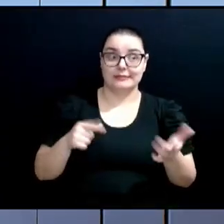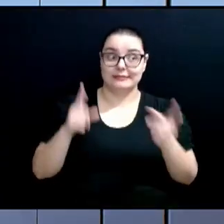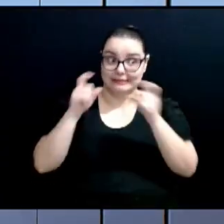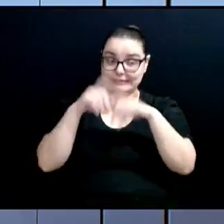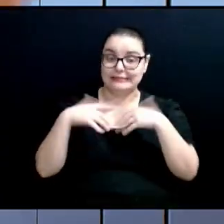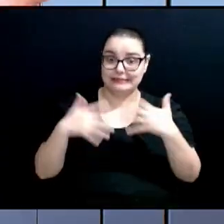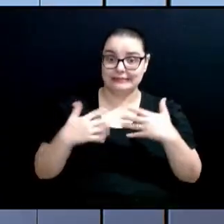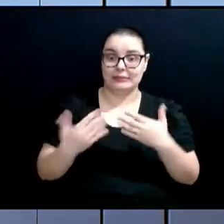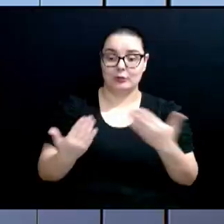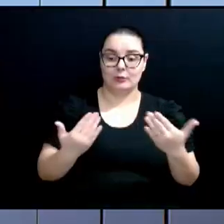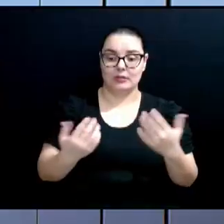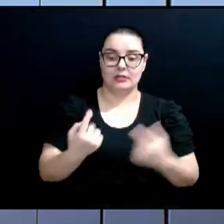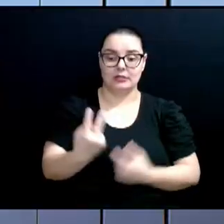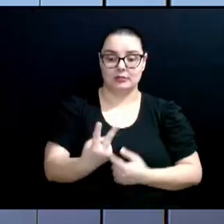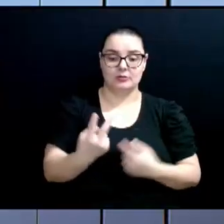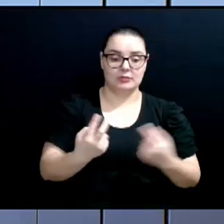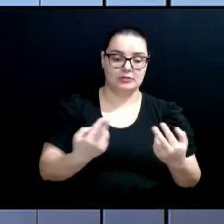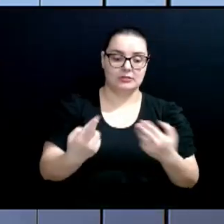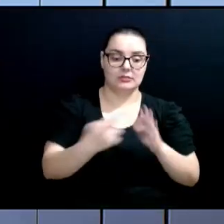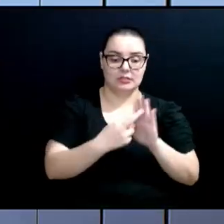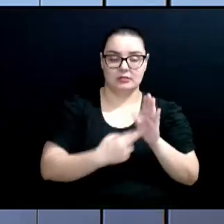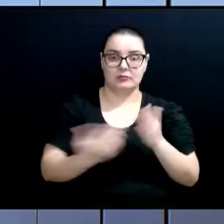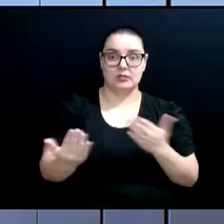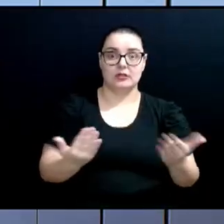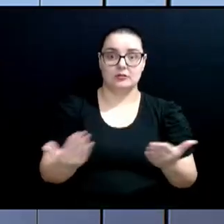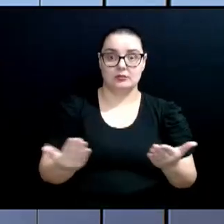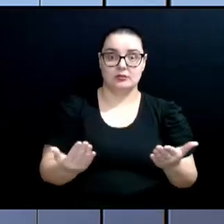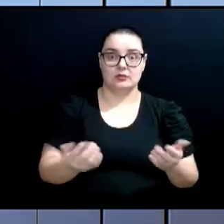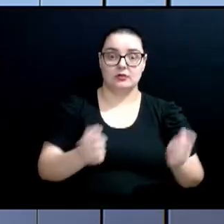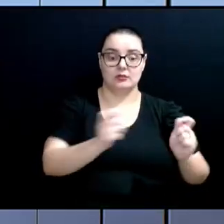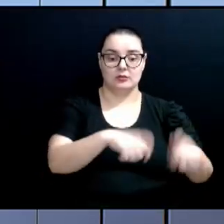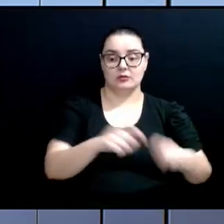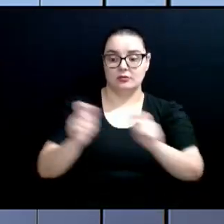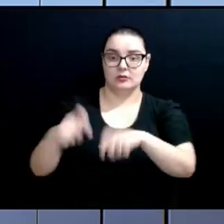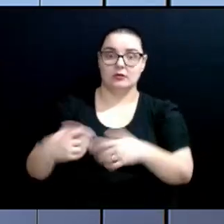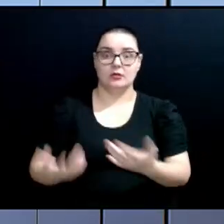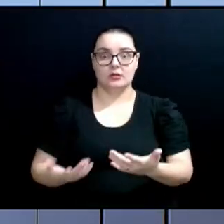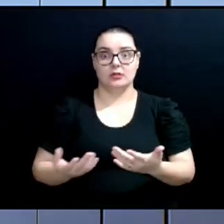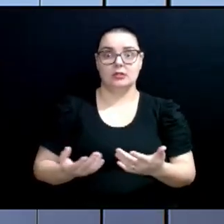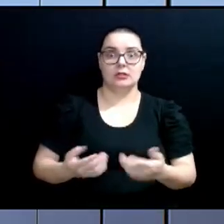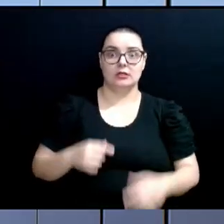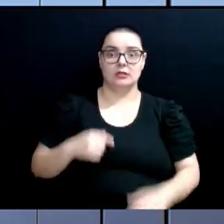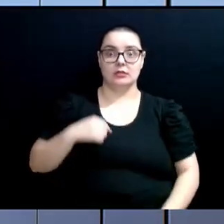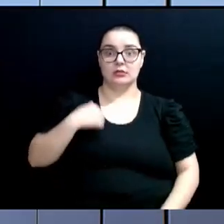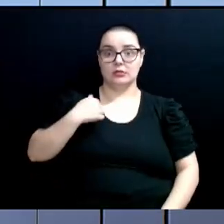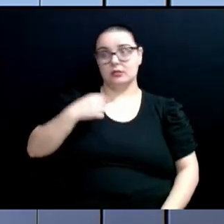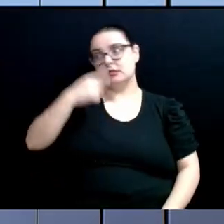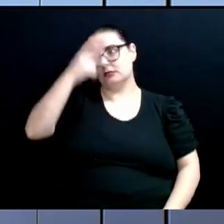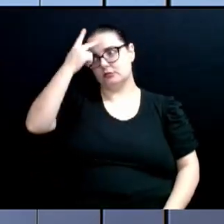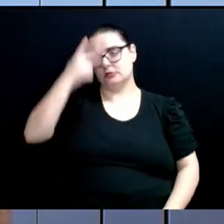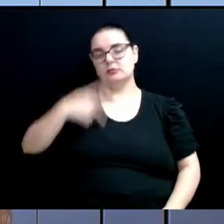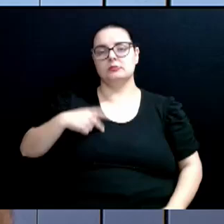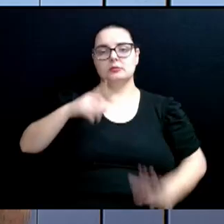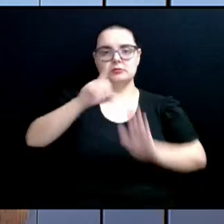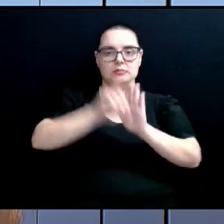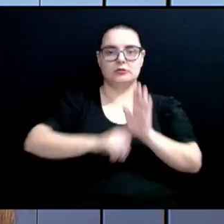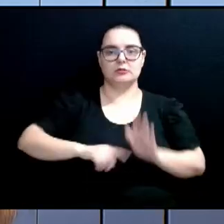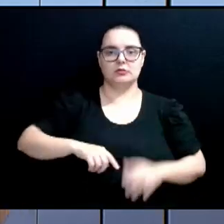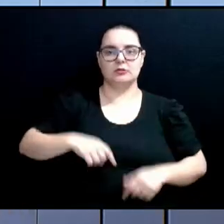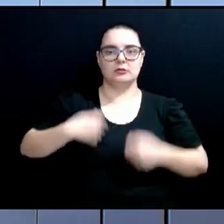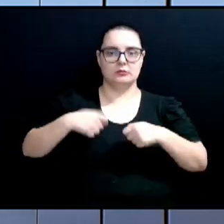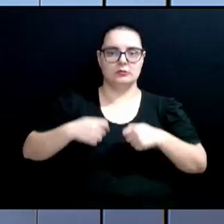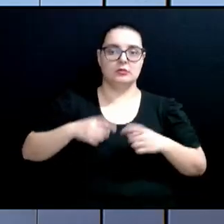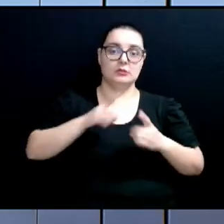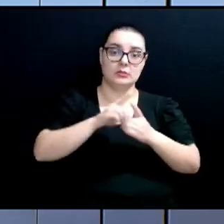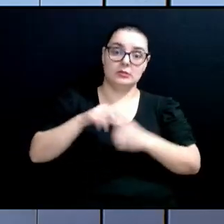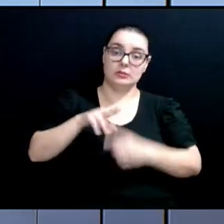e ela coloca a efetividade dos seus, as suas necessidades ou os seus direitos estão sendo ou não atendidos. Então,